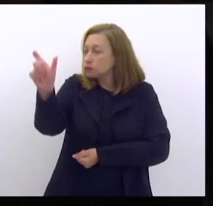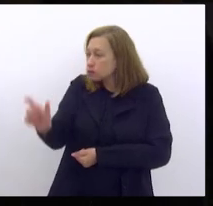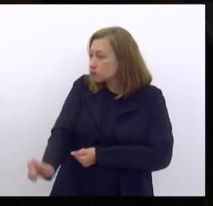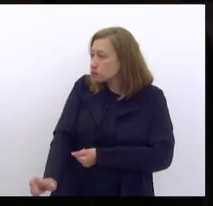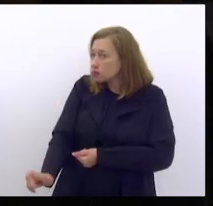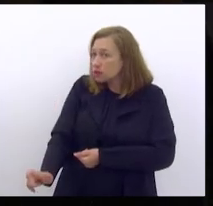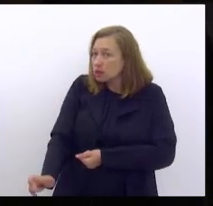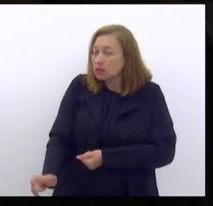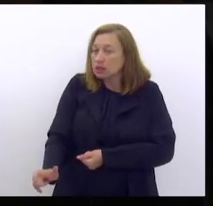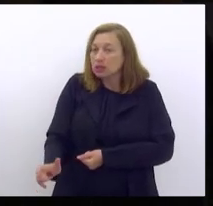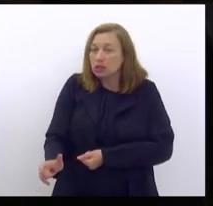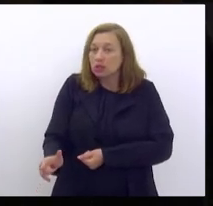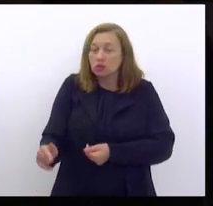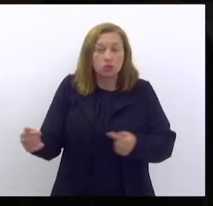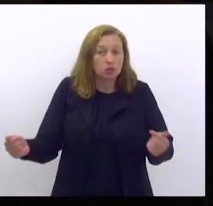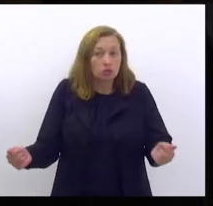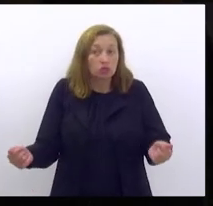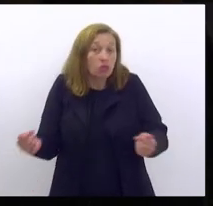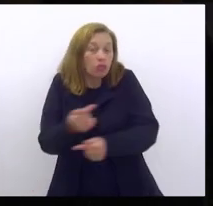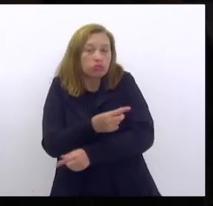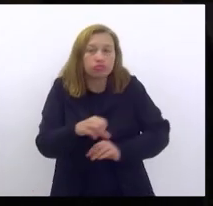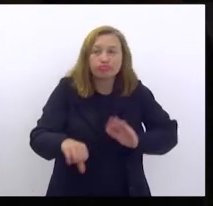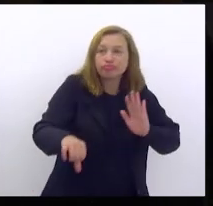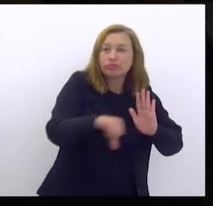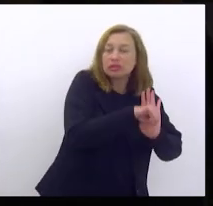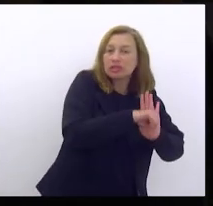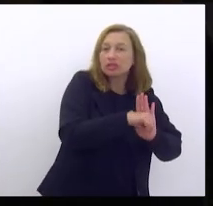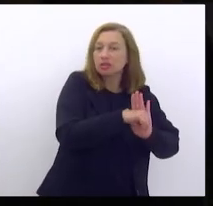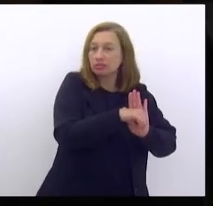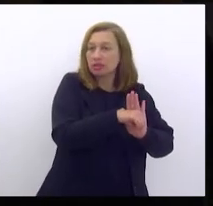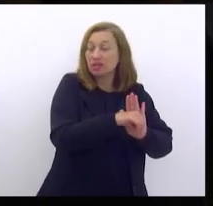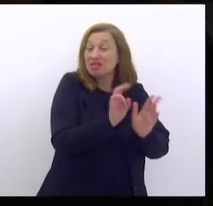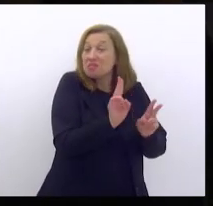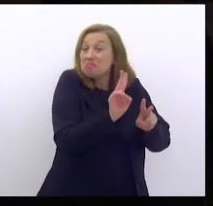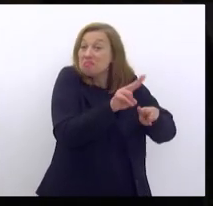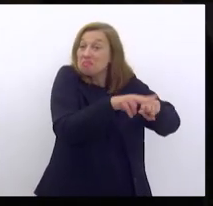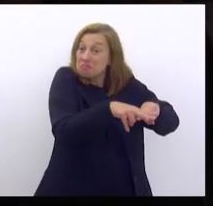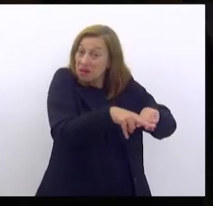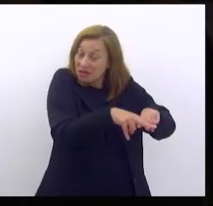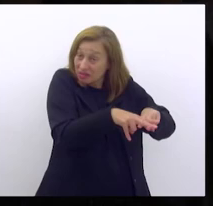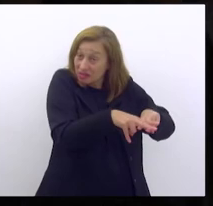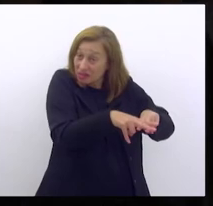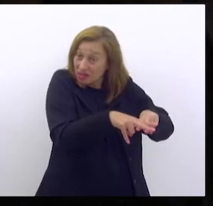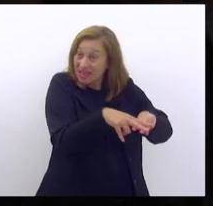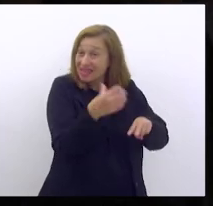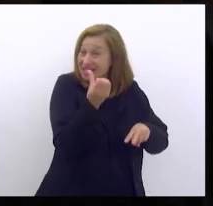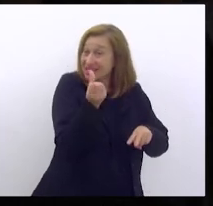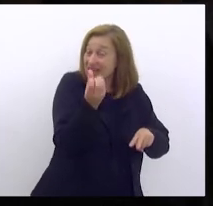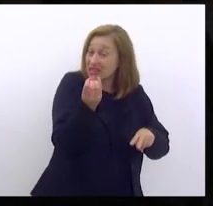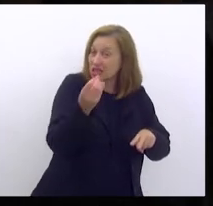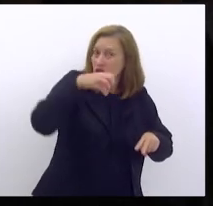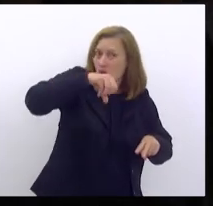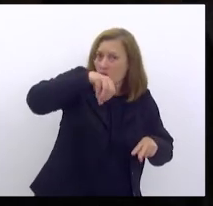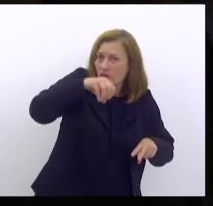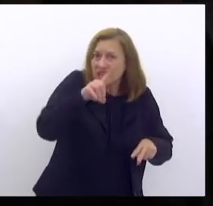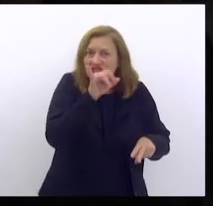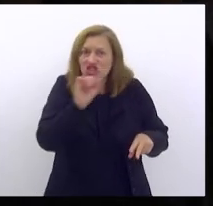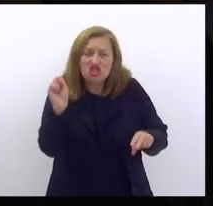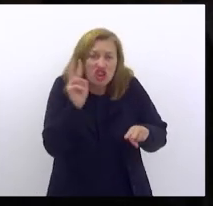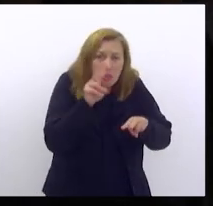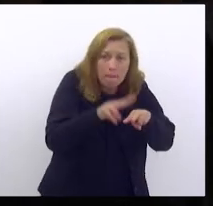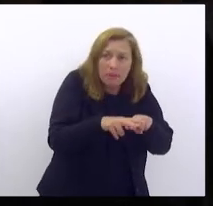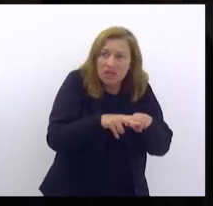tem nada a ver com crime cometido é presa, passa 60, 90 dias numa